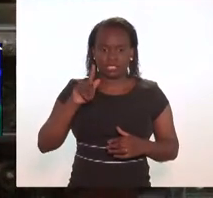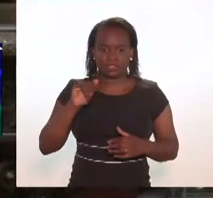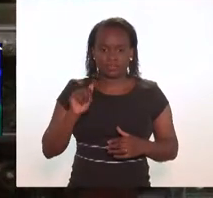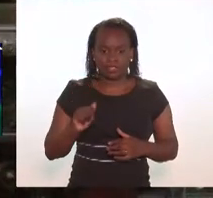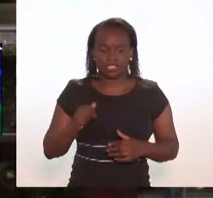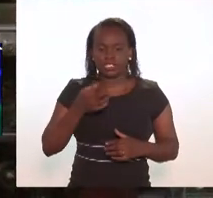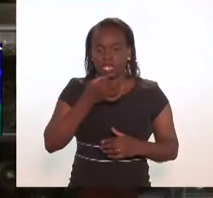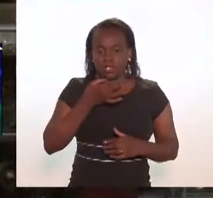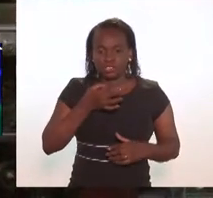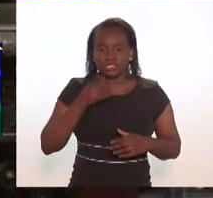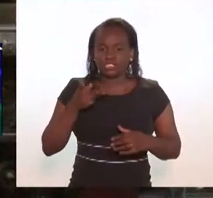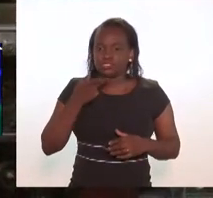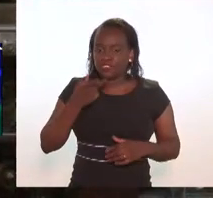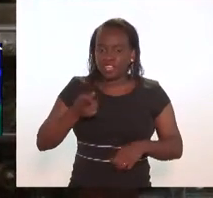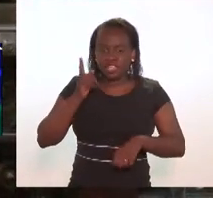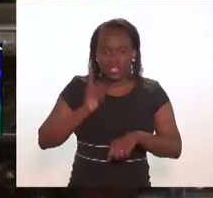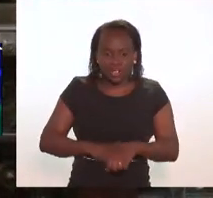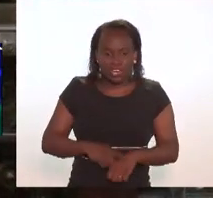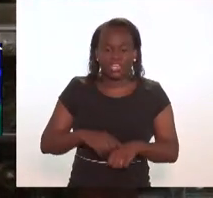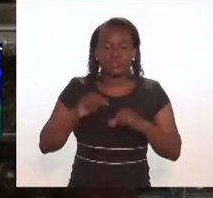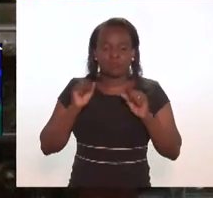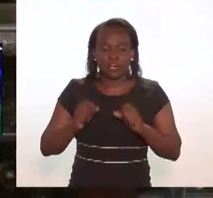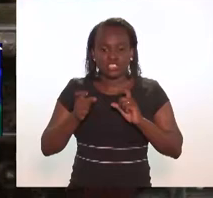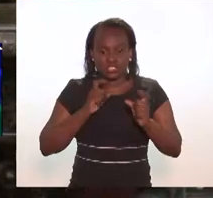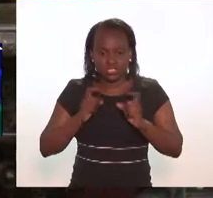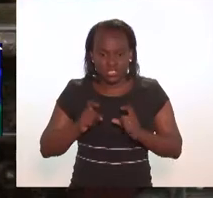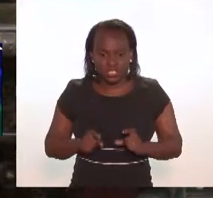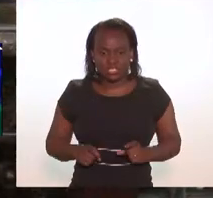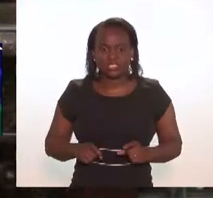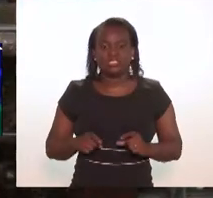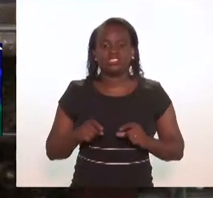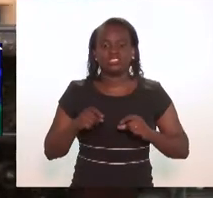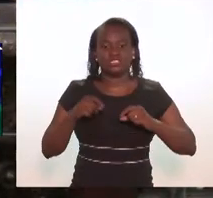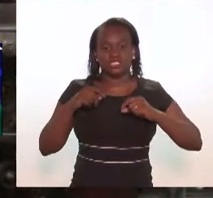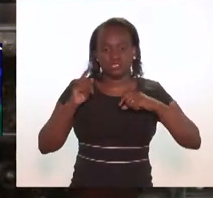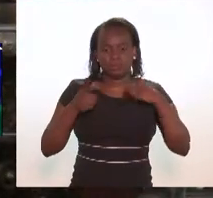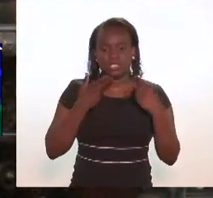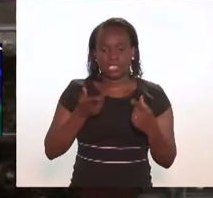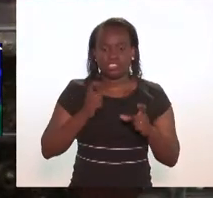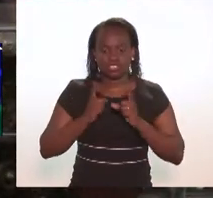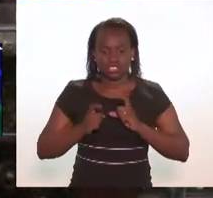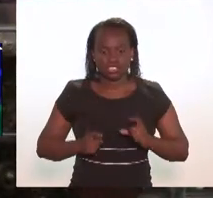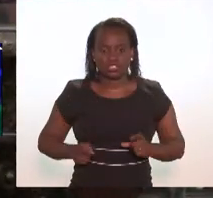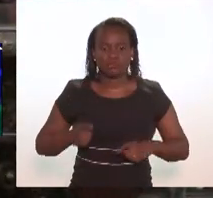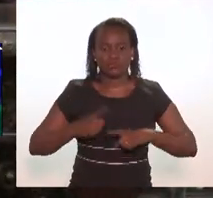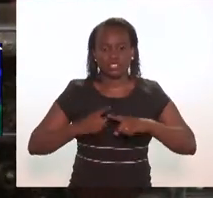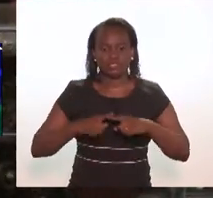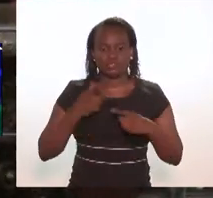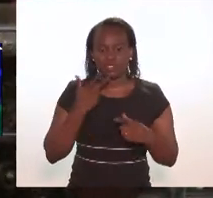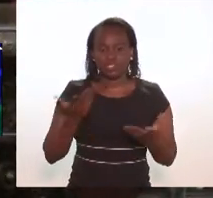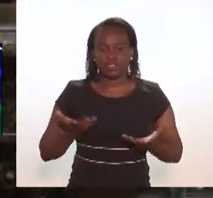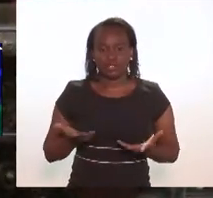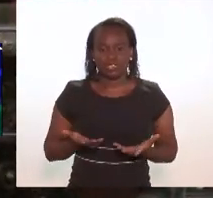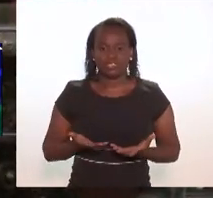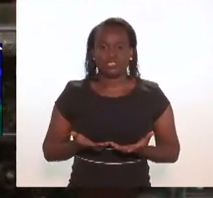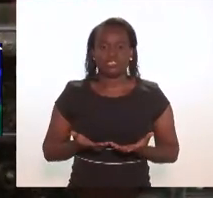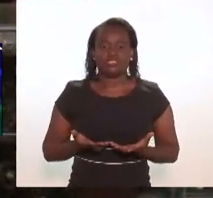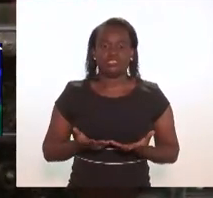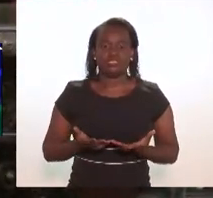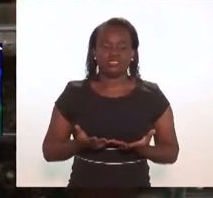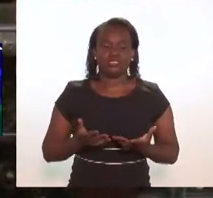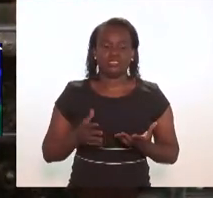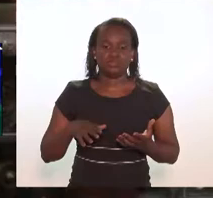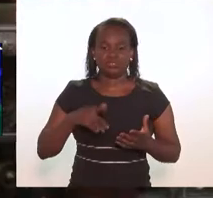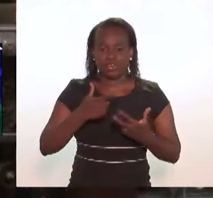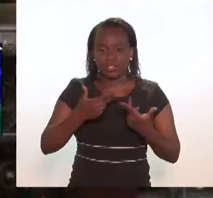senhora não falar no momento que eu falar para discutir e dizer eu quero discutir, porque a Vossa Excelência falou agora, quando